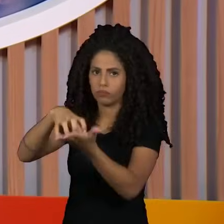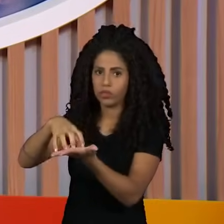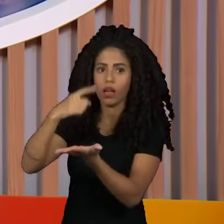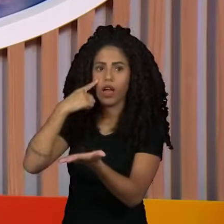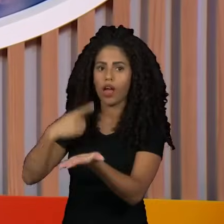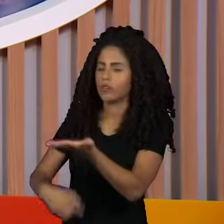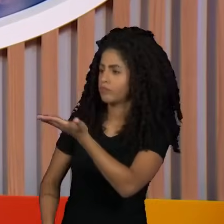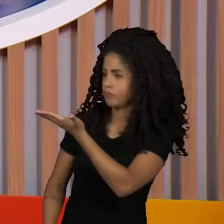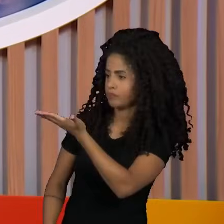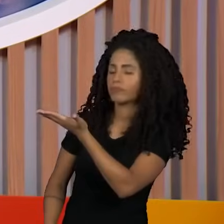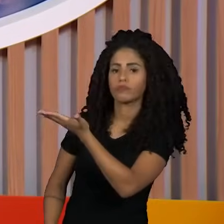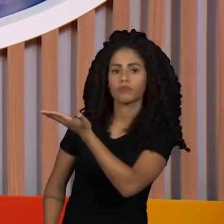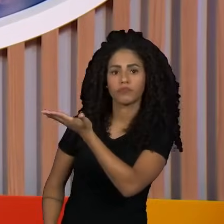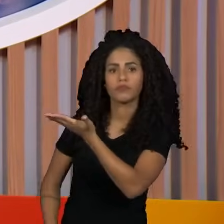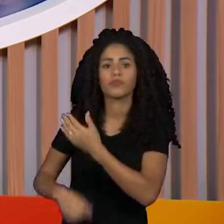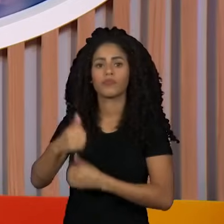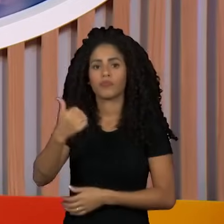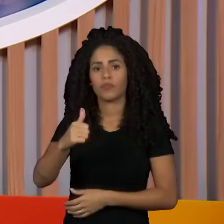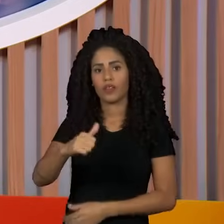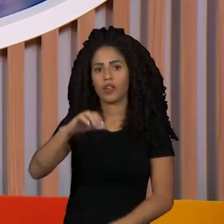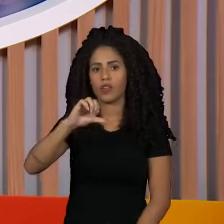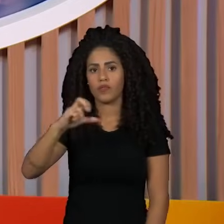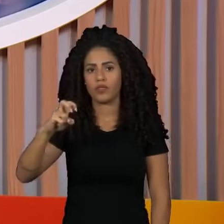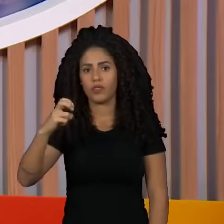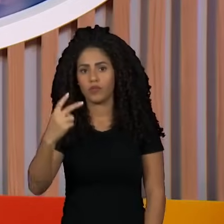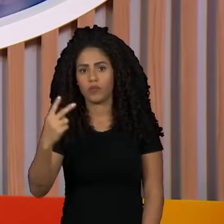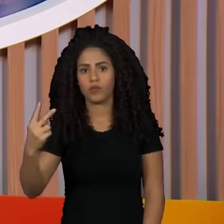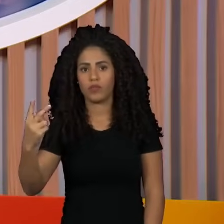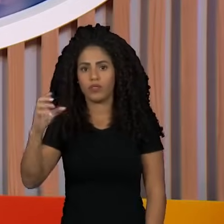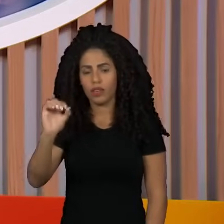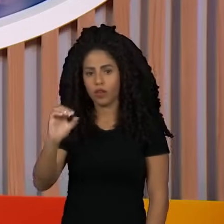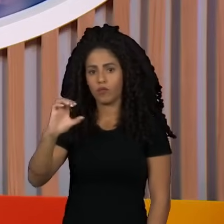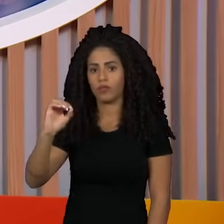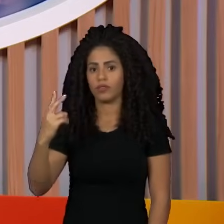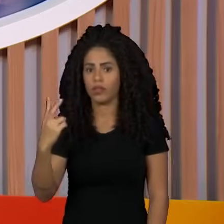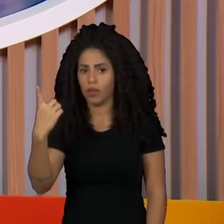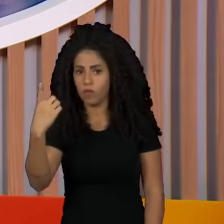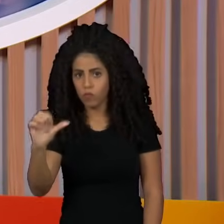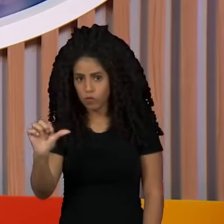que é no 011 952